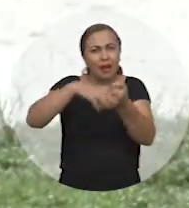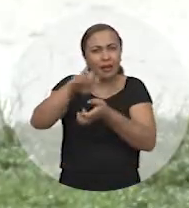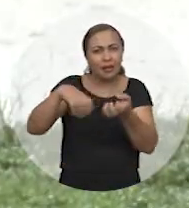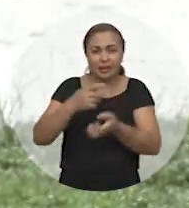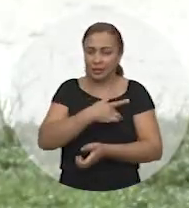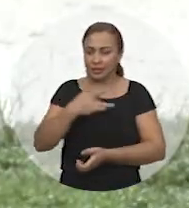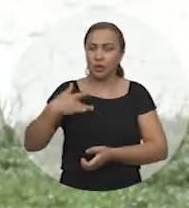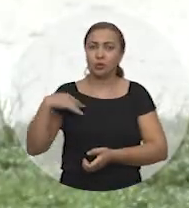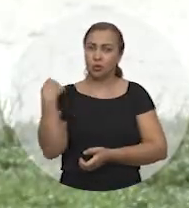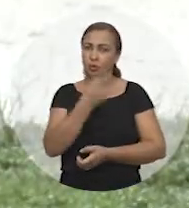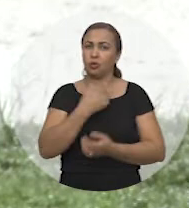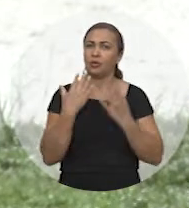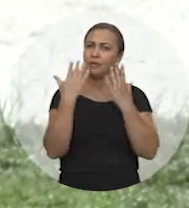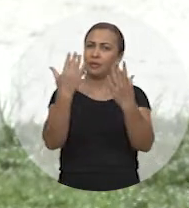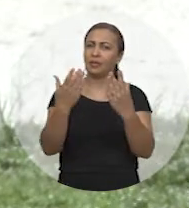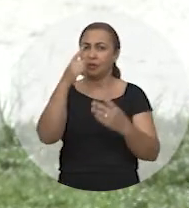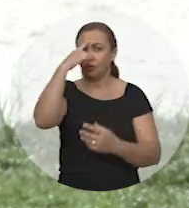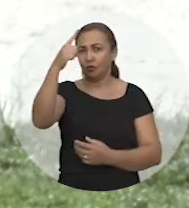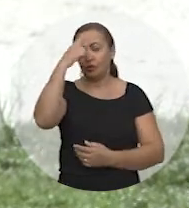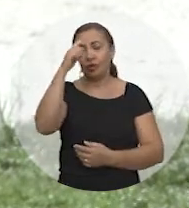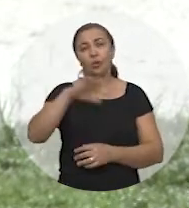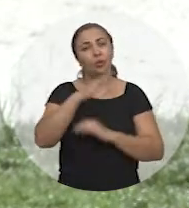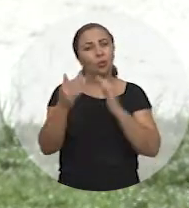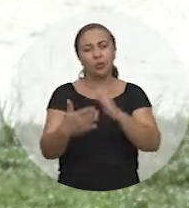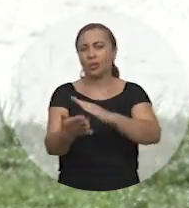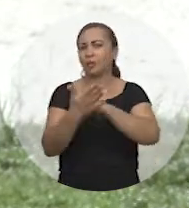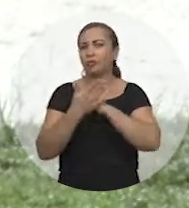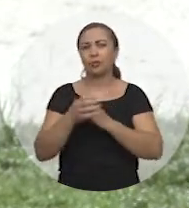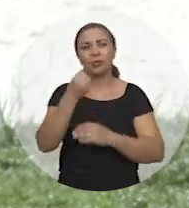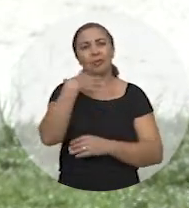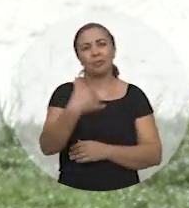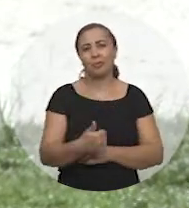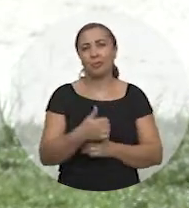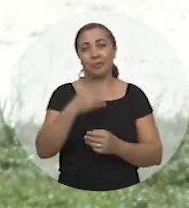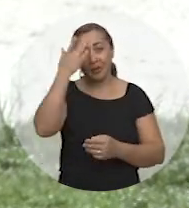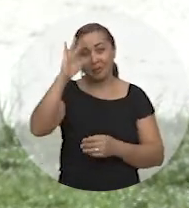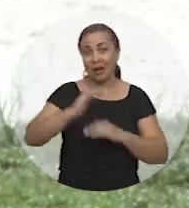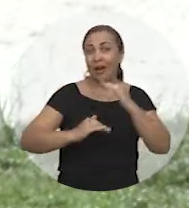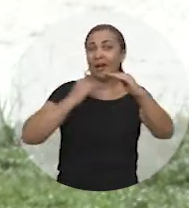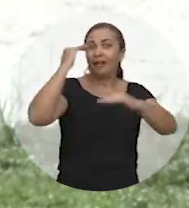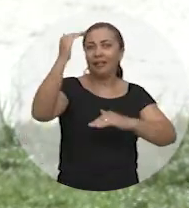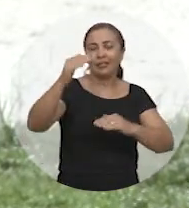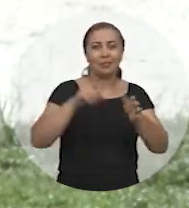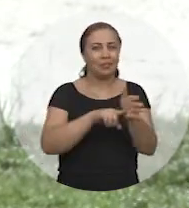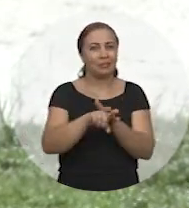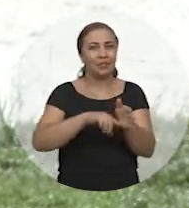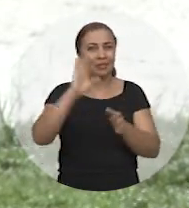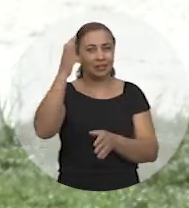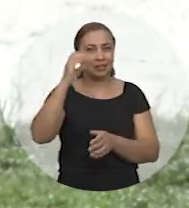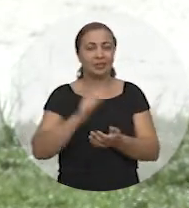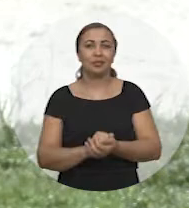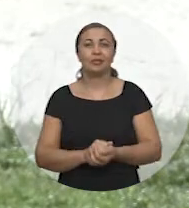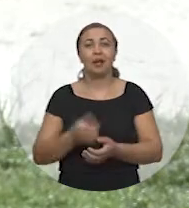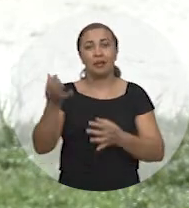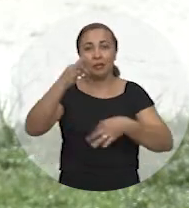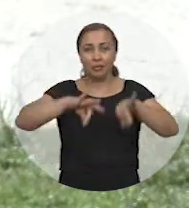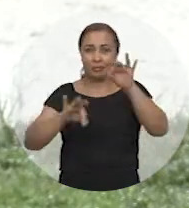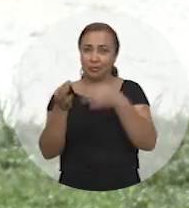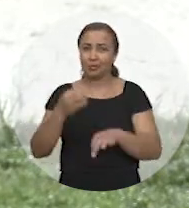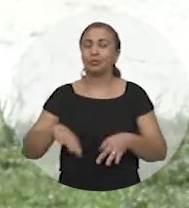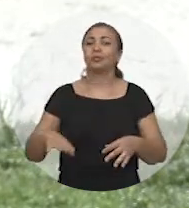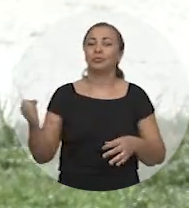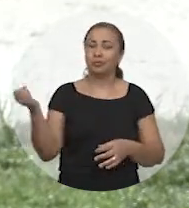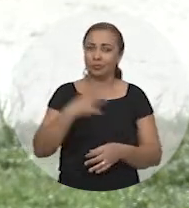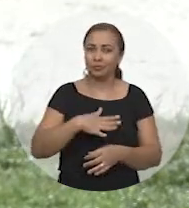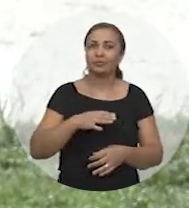virtude da crise na saúde que nós enfrentamos nesses dias toda ajuda é bem-vinda e para além da pesquisa científica no